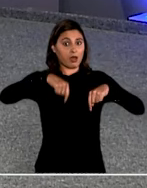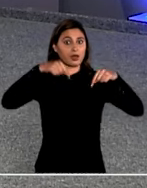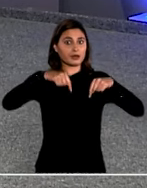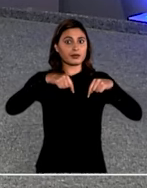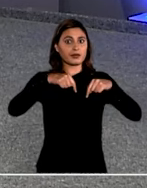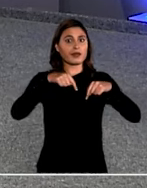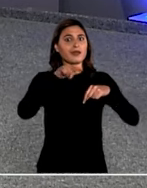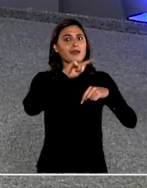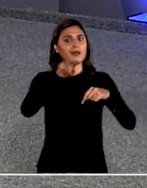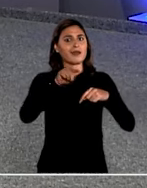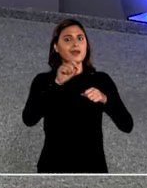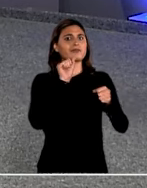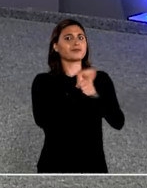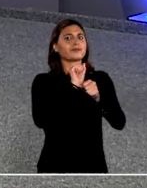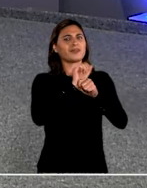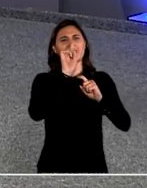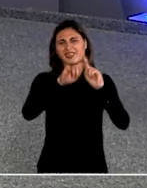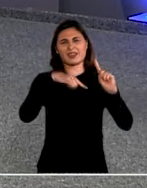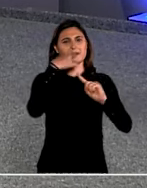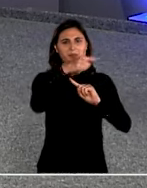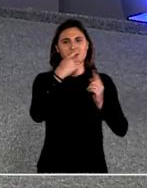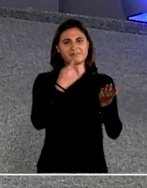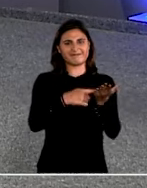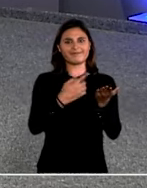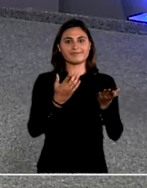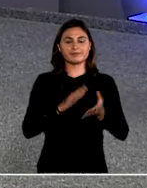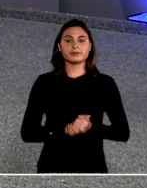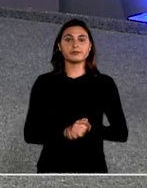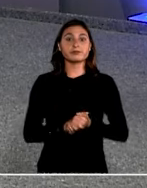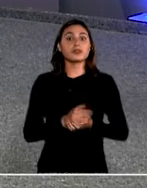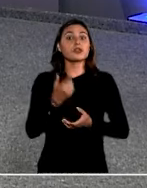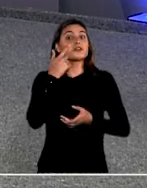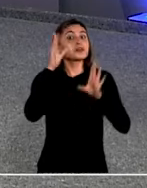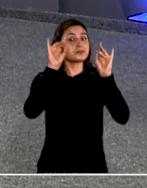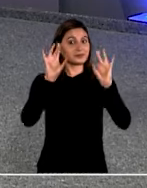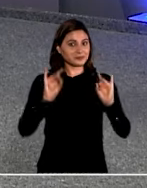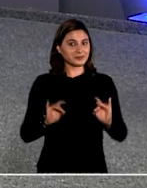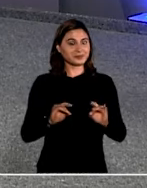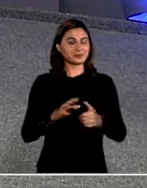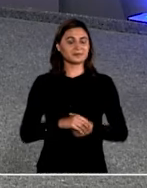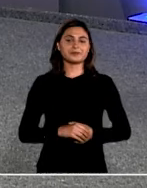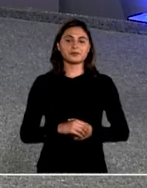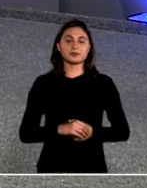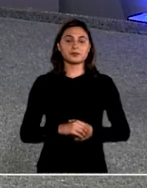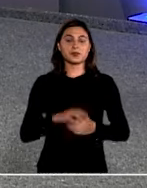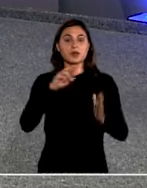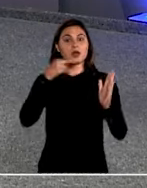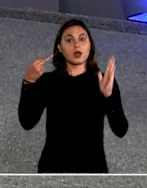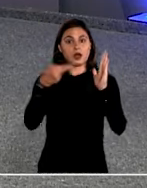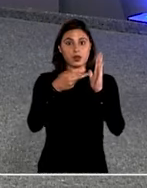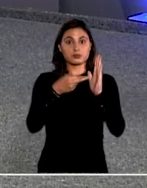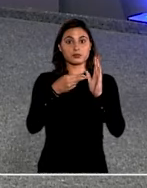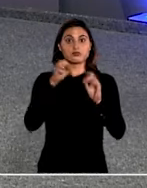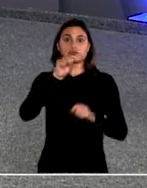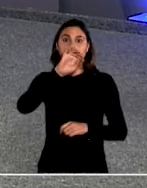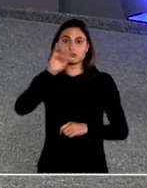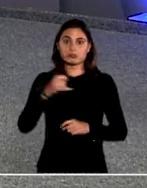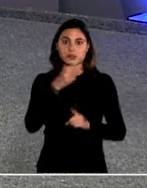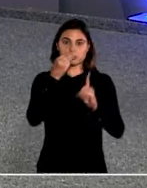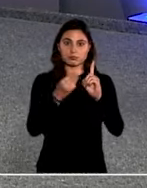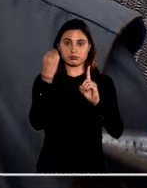mês fosse adiado confira detalhes na reportagem de Marina Campos o relator do caso no